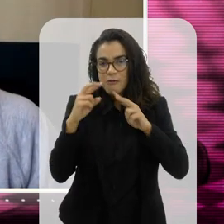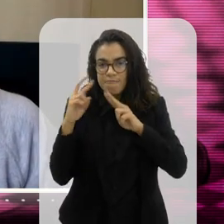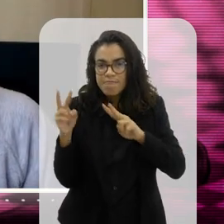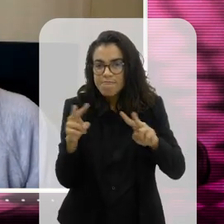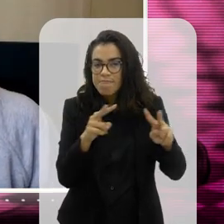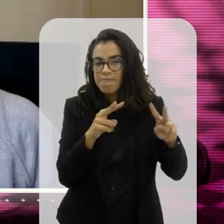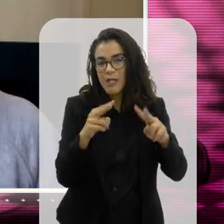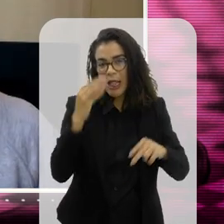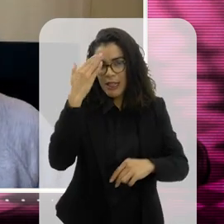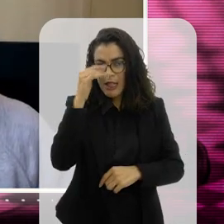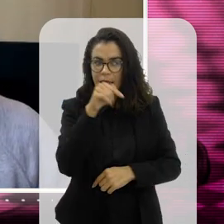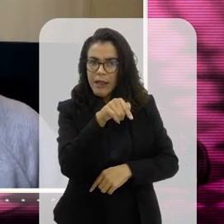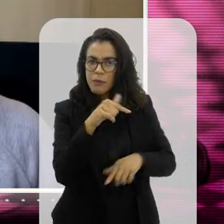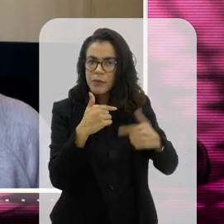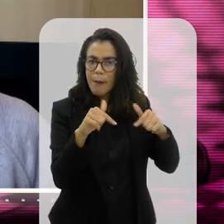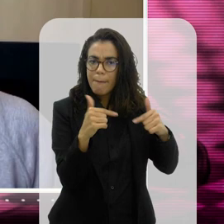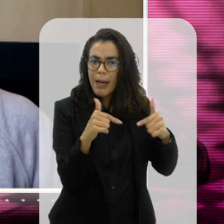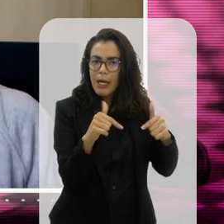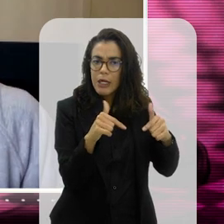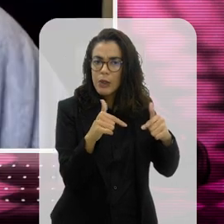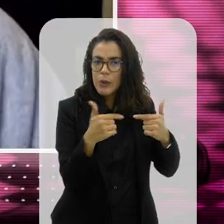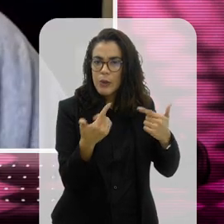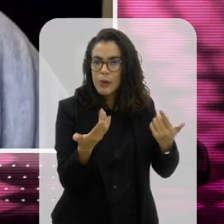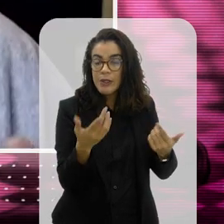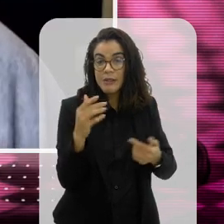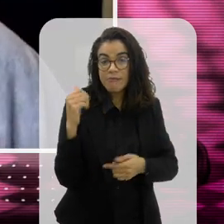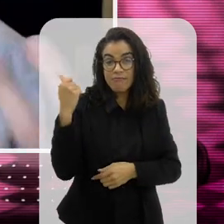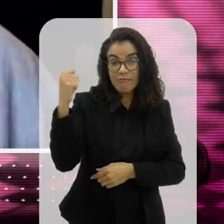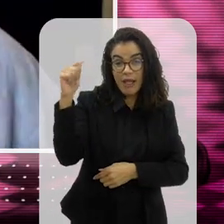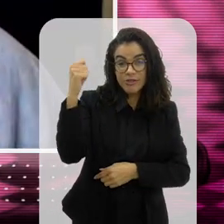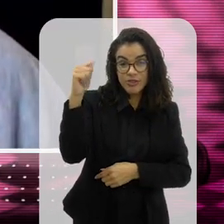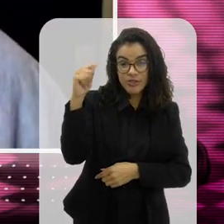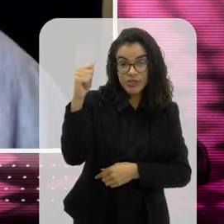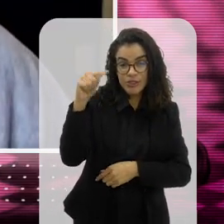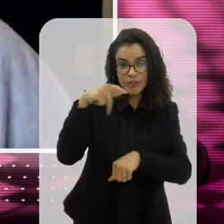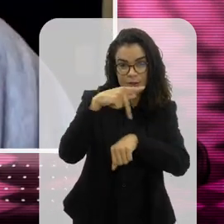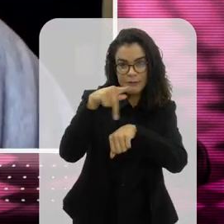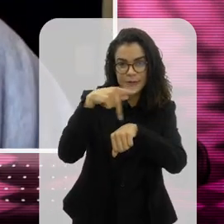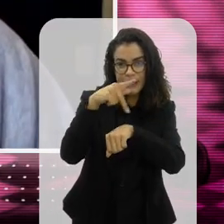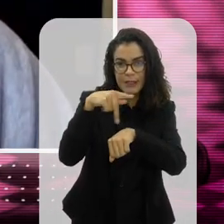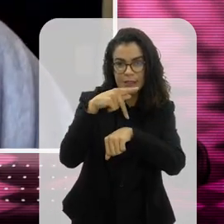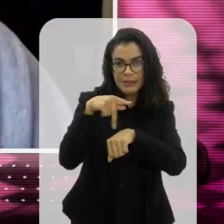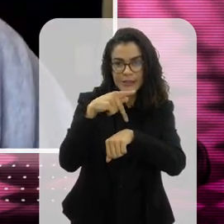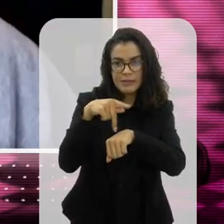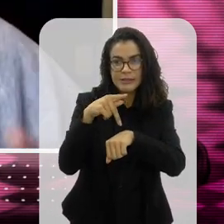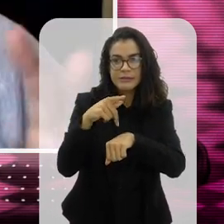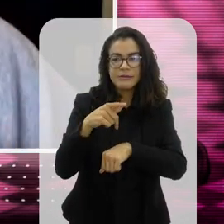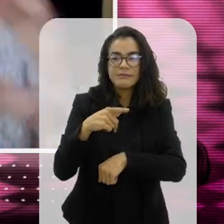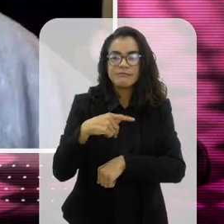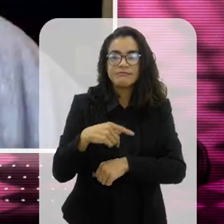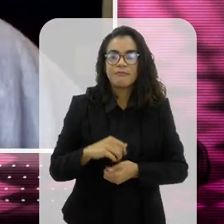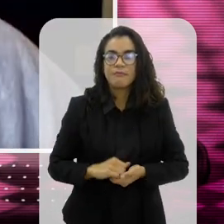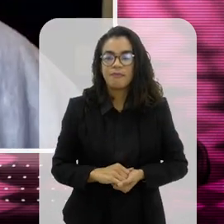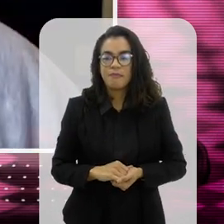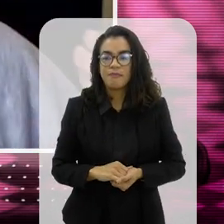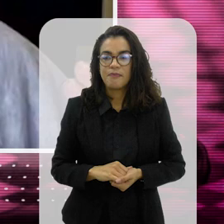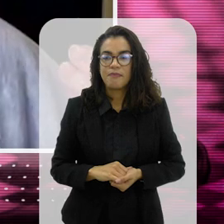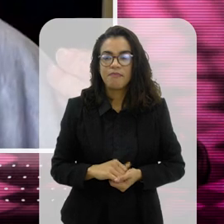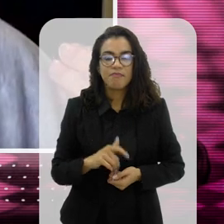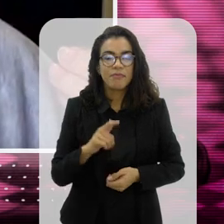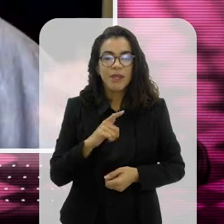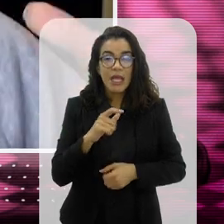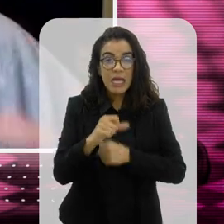gente pode olhar, se a gente entende isso como um trabalho. A questão até na Argentina teve, né, antes do Milei,